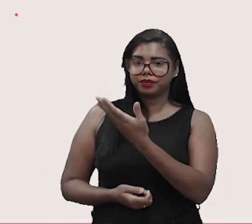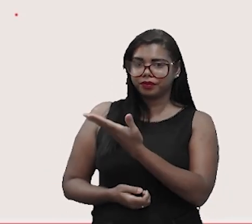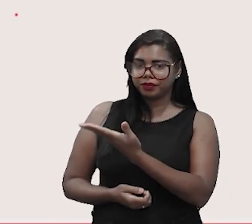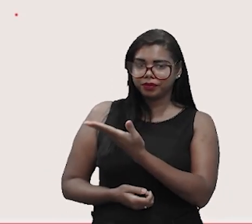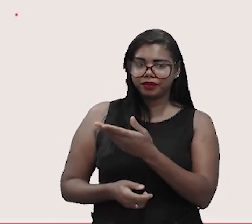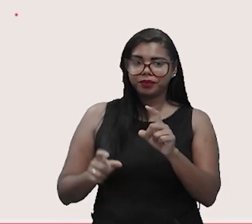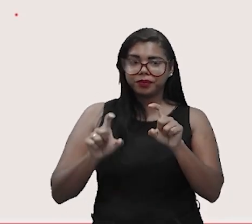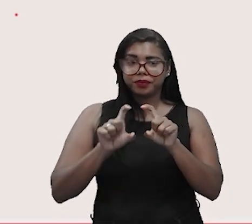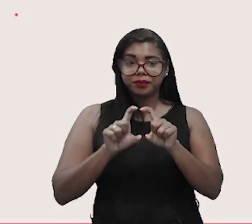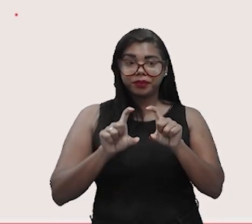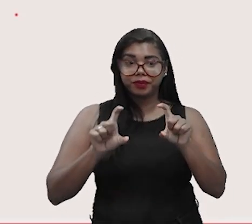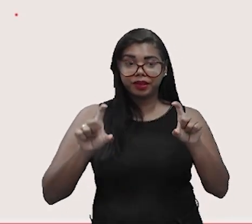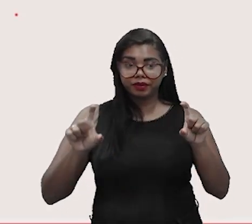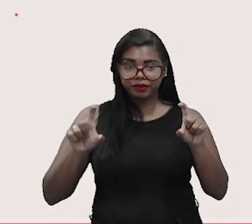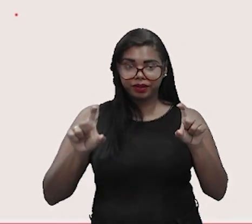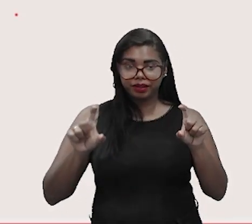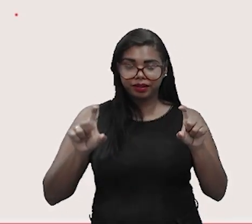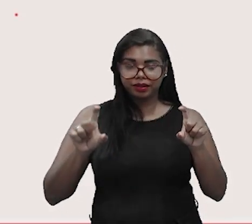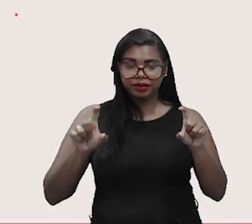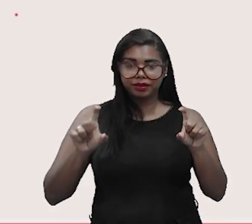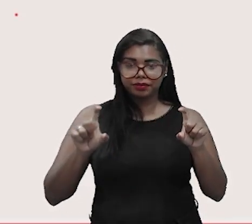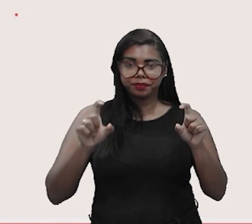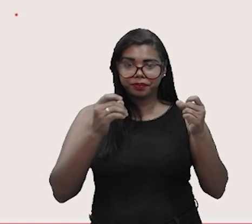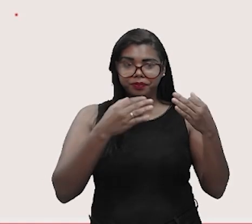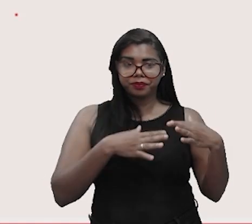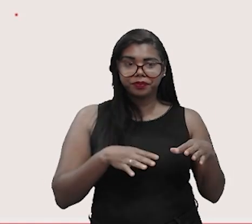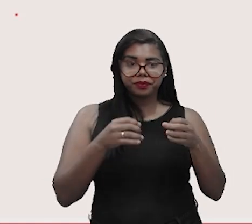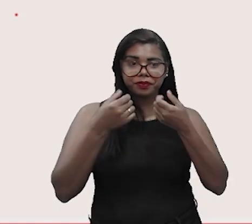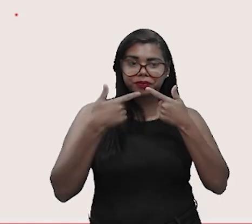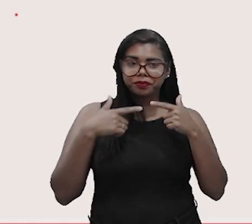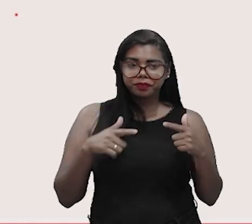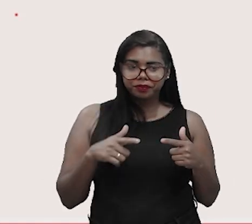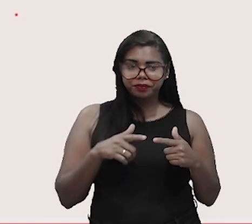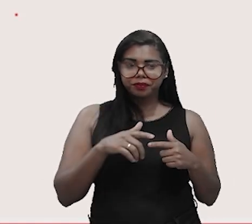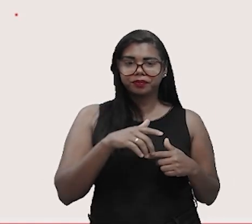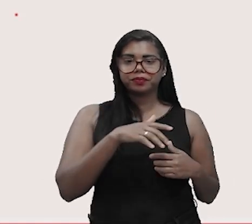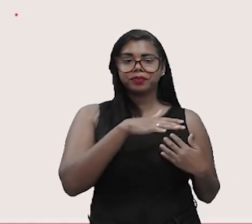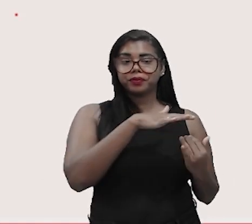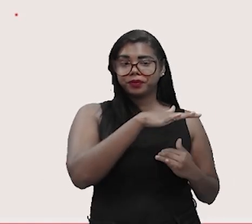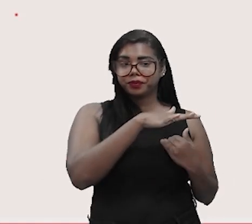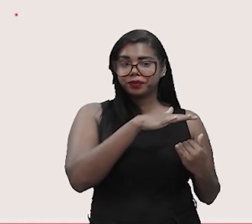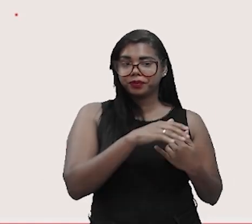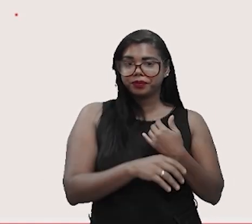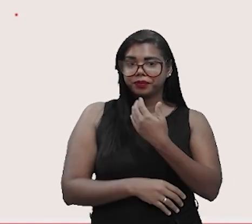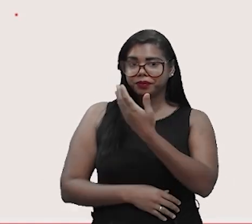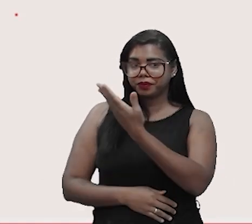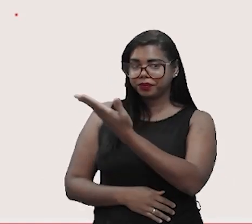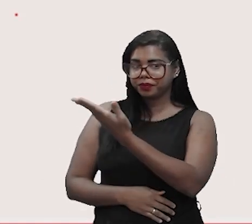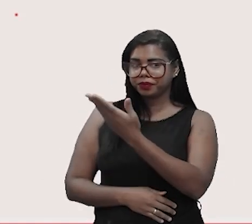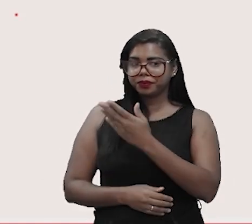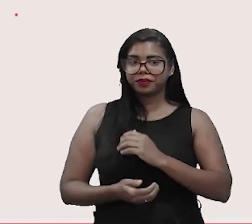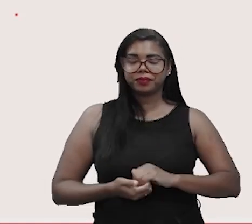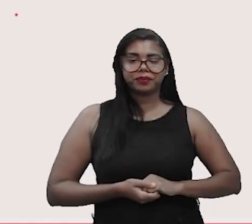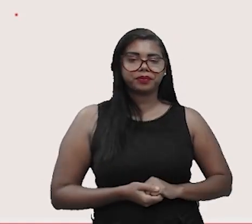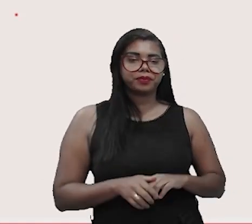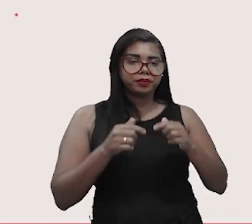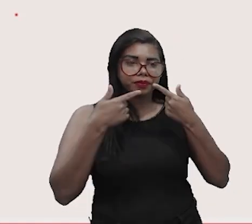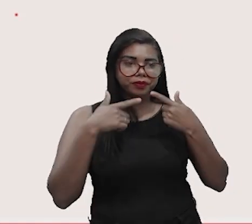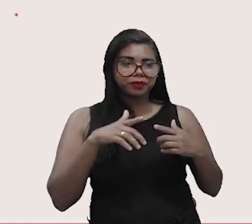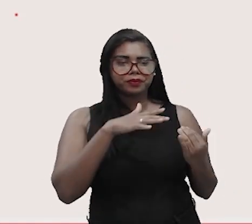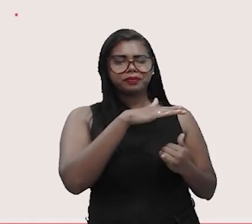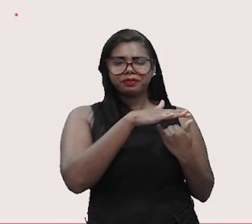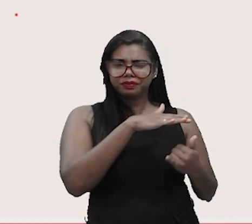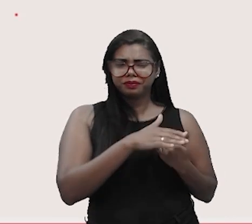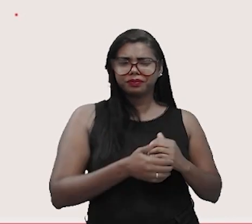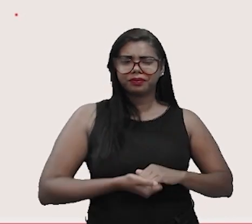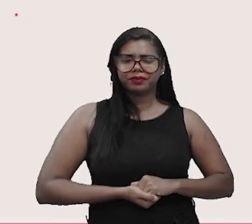frase, isso é uma linguagem coloquial. Ó. Linguagem